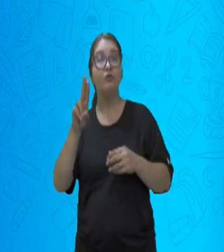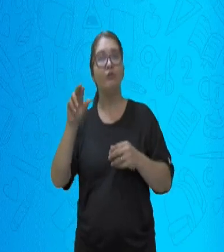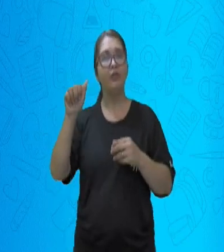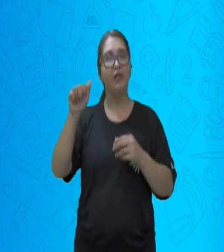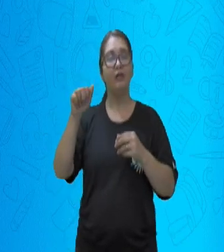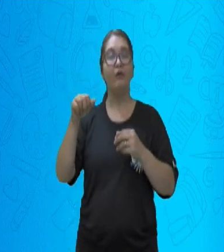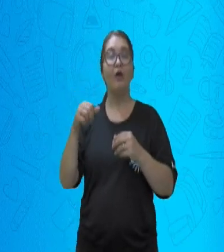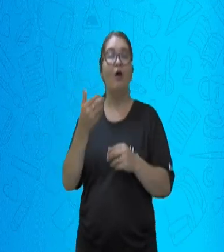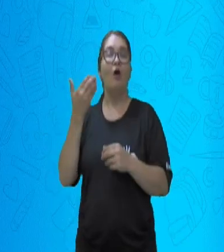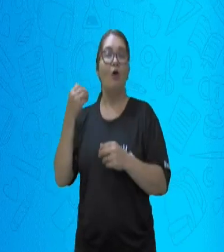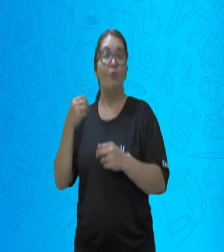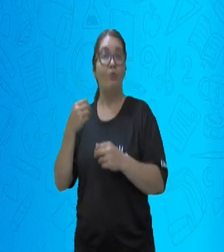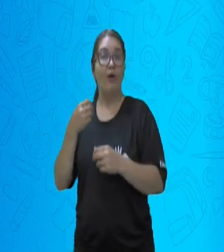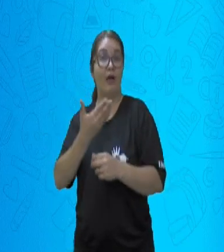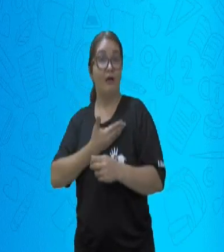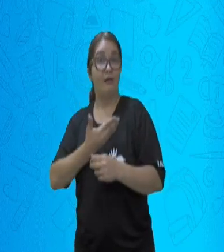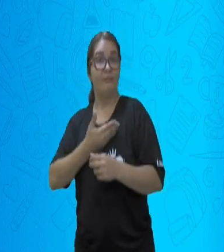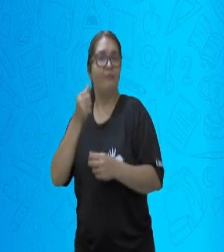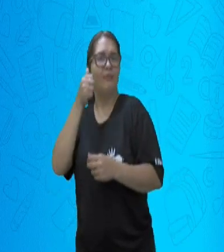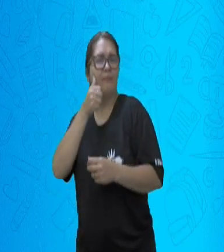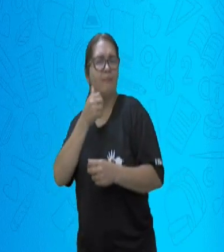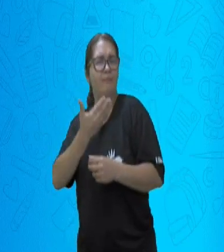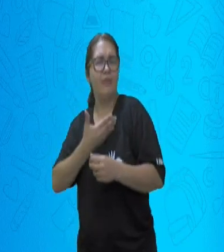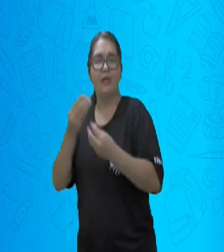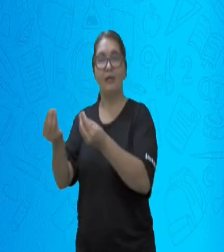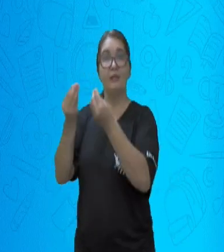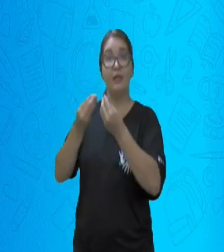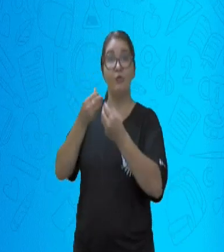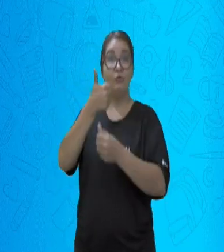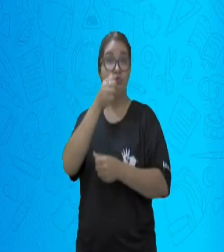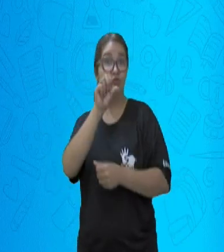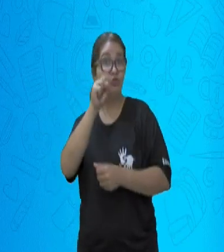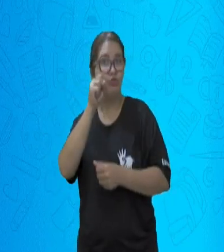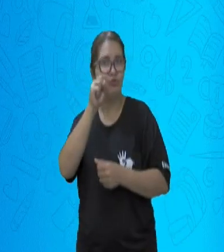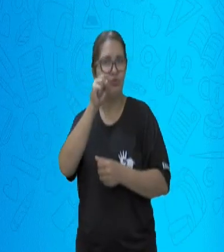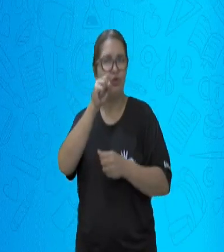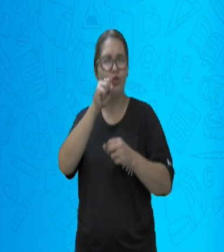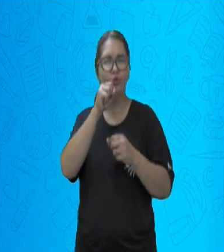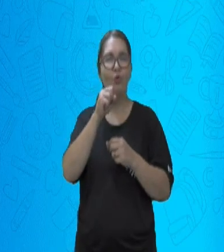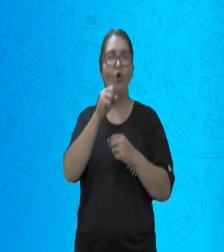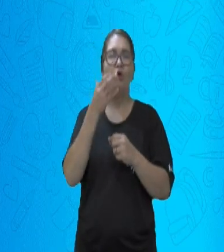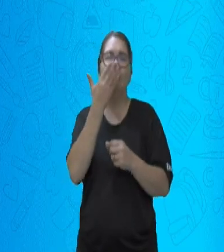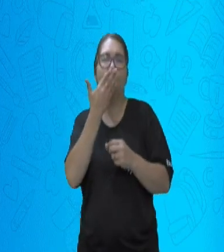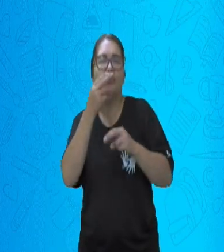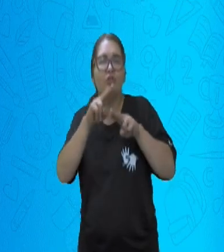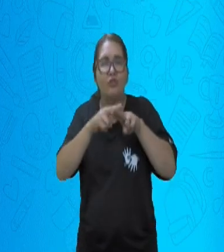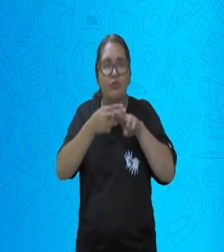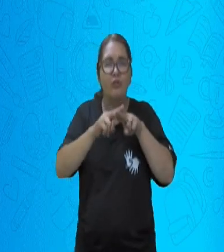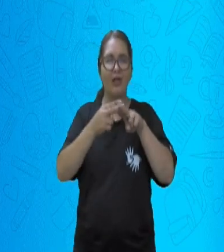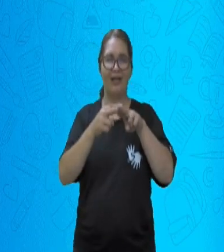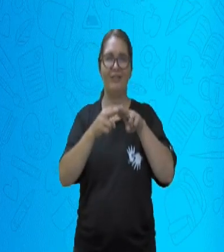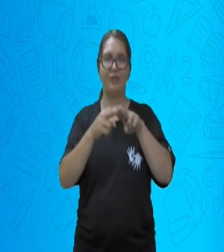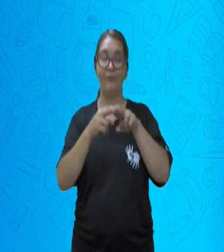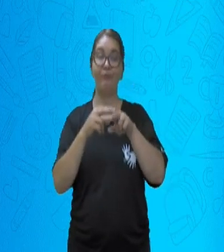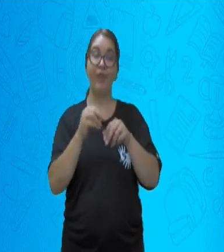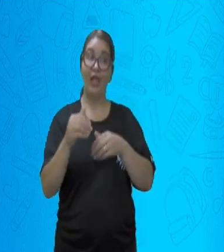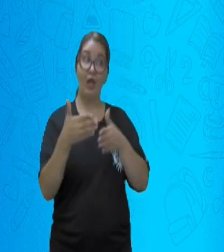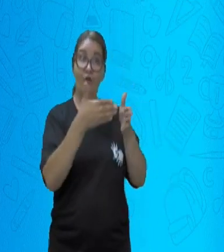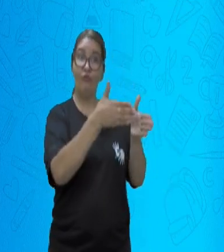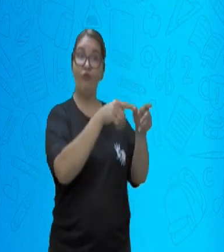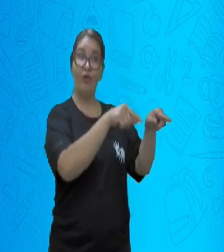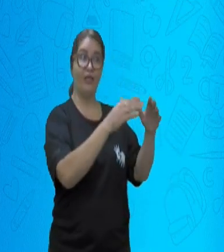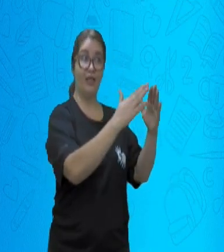18 brigadeiros. Se a gente contar aqui, temos 18 brigadeiros. Chegou em casa, ela deu para sua